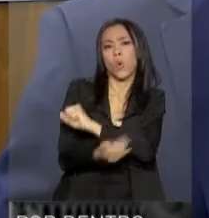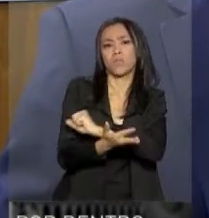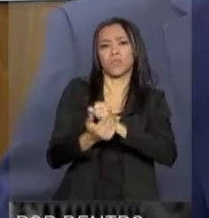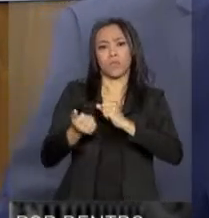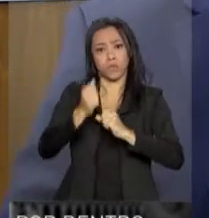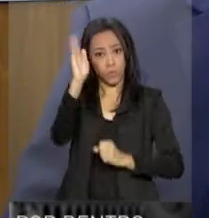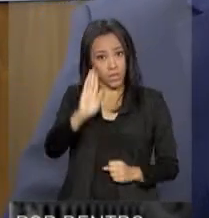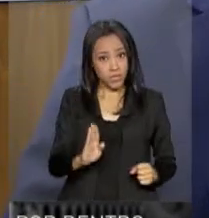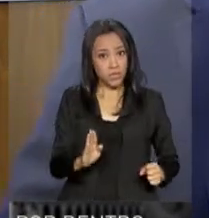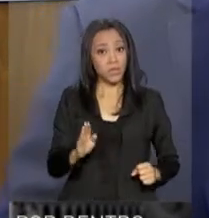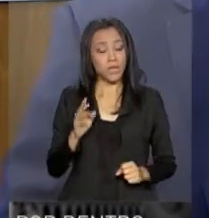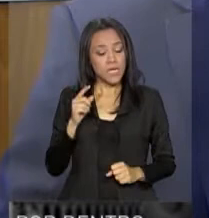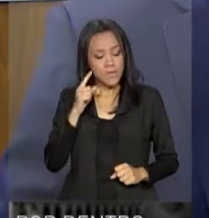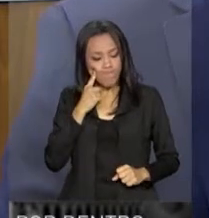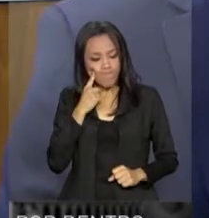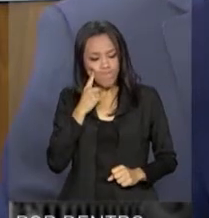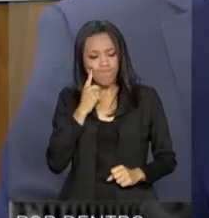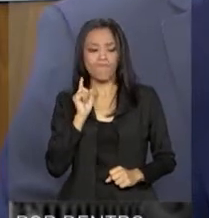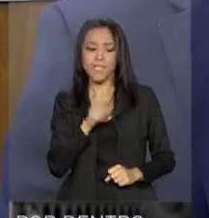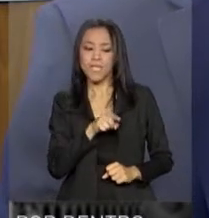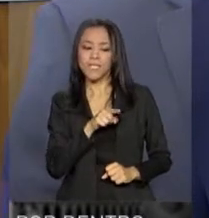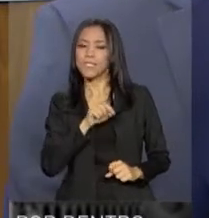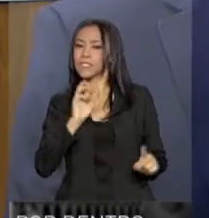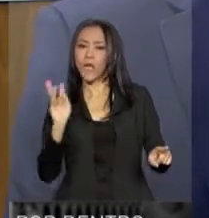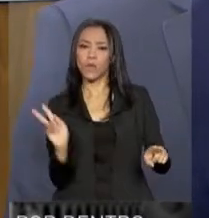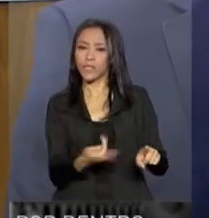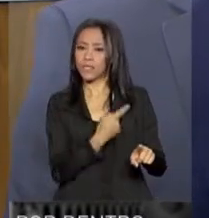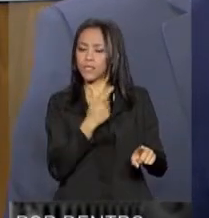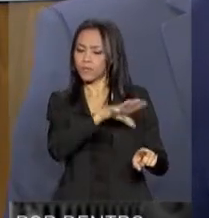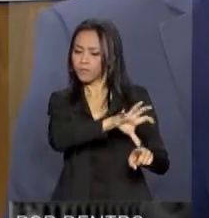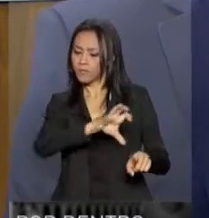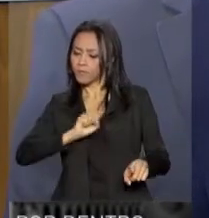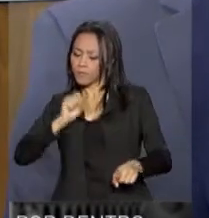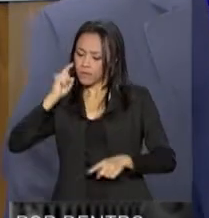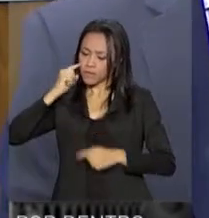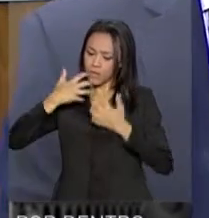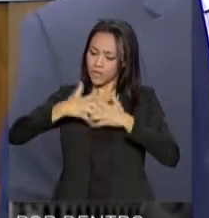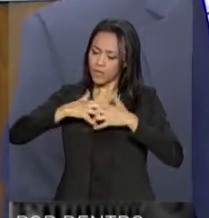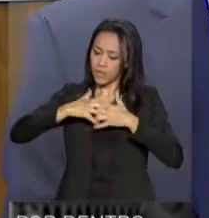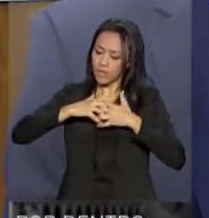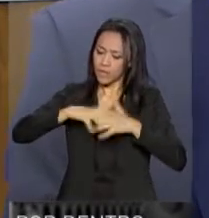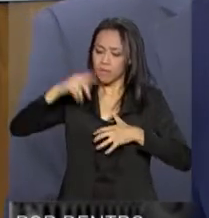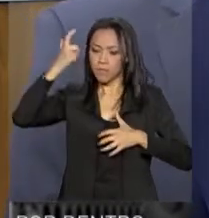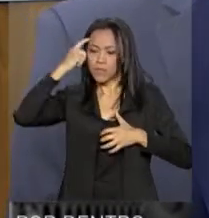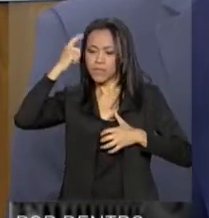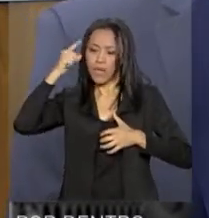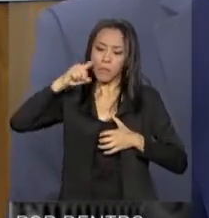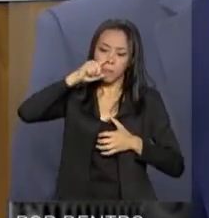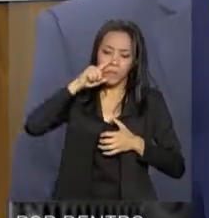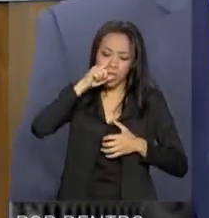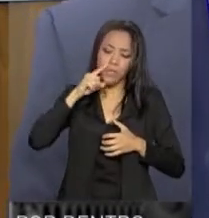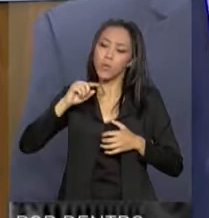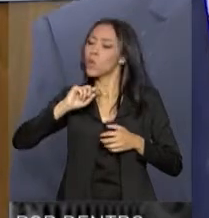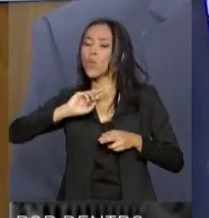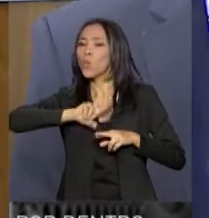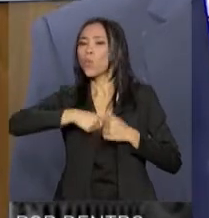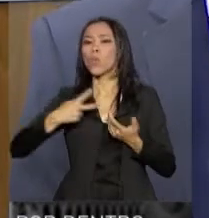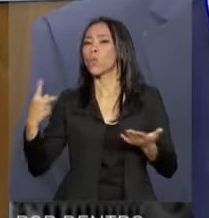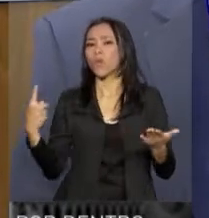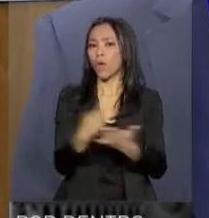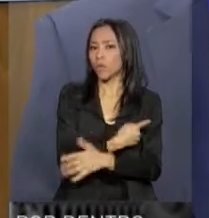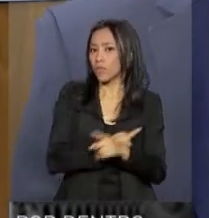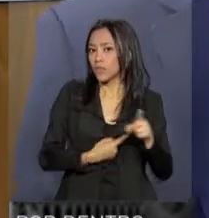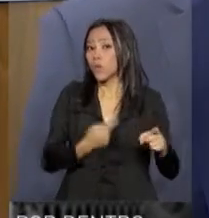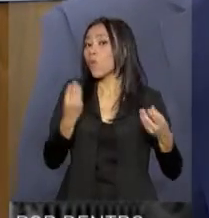através desses atos através desses casos é analisar os riscos classificar esses riscos e depois tomar medidas para